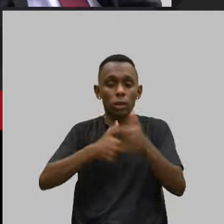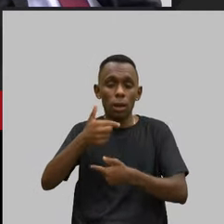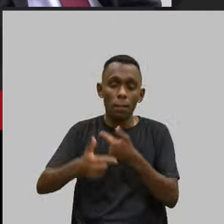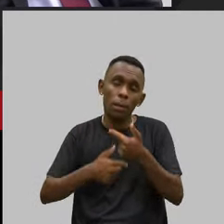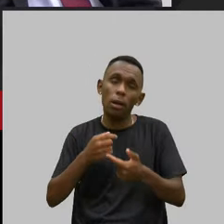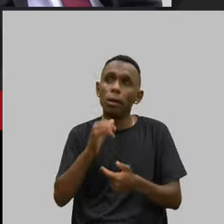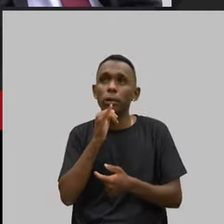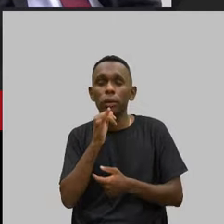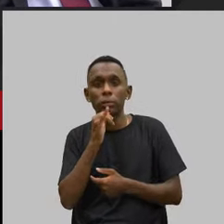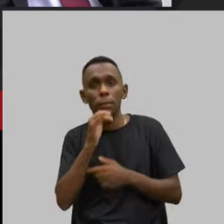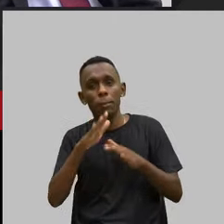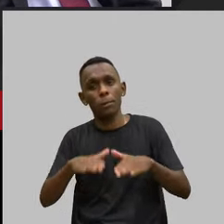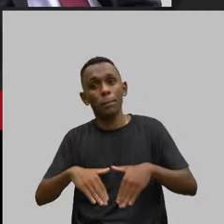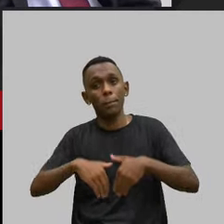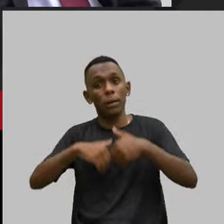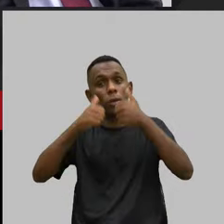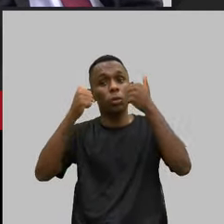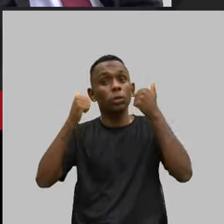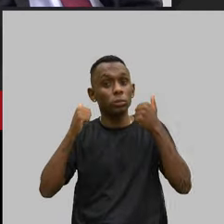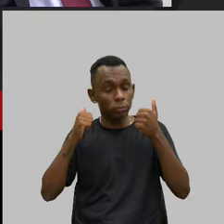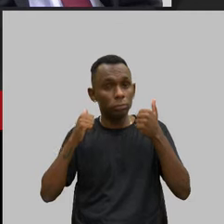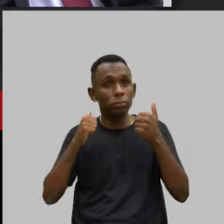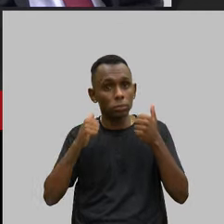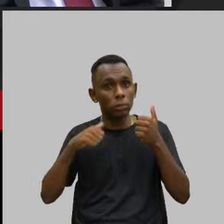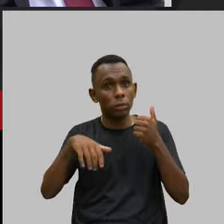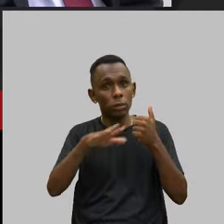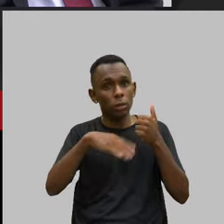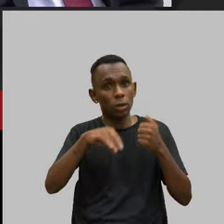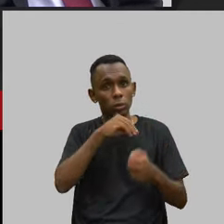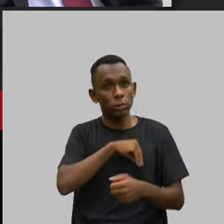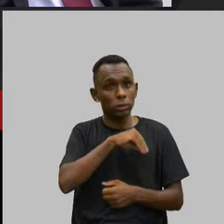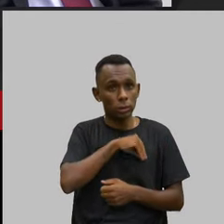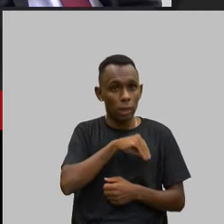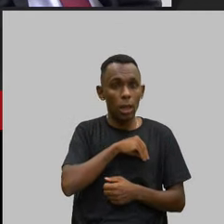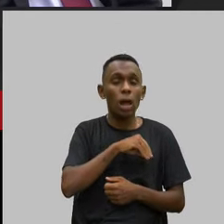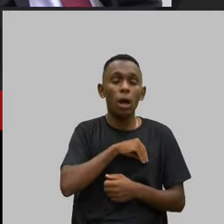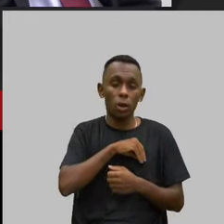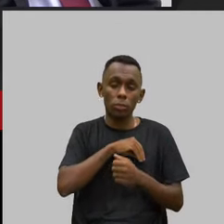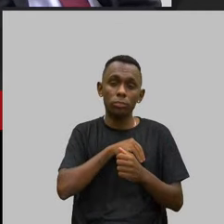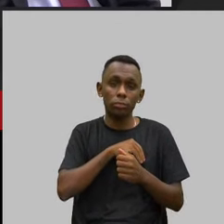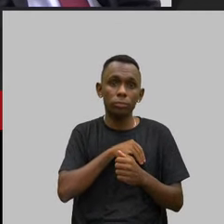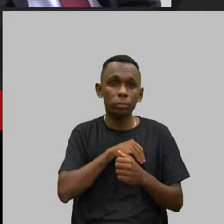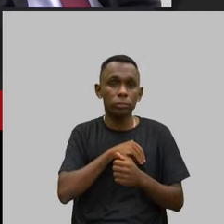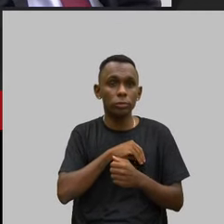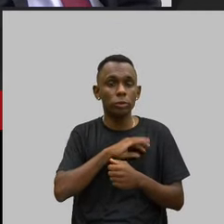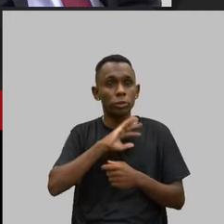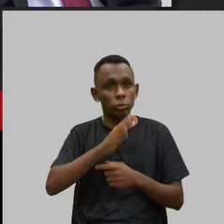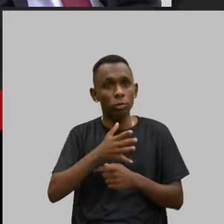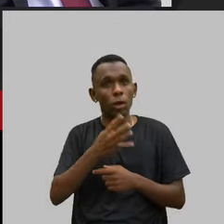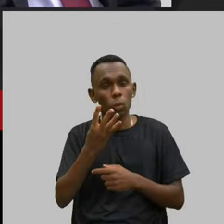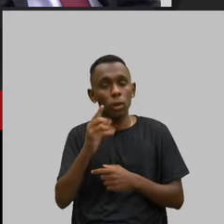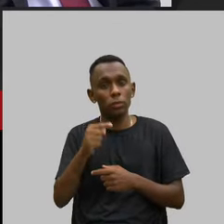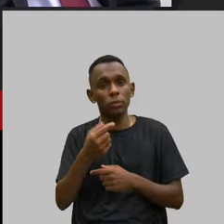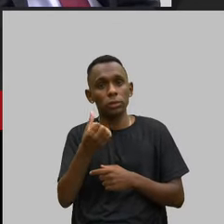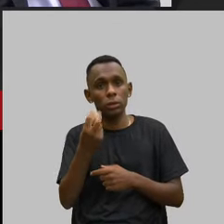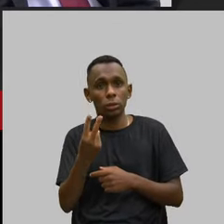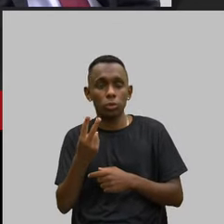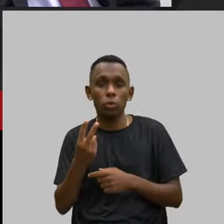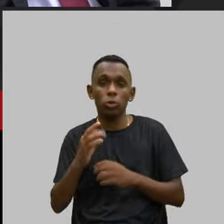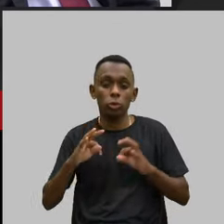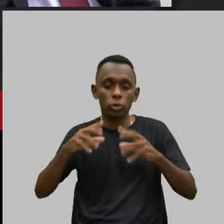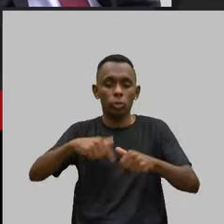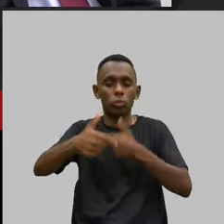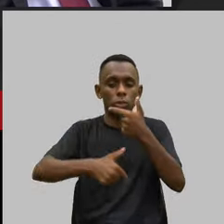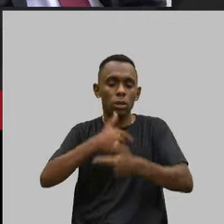por exemplo melhorias maiores no no salário do que o que já foi feito na concessão do reajuste 4,62 para todo o funcionalismo